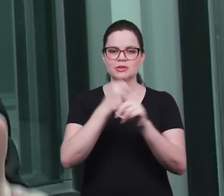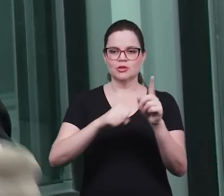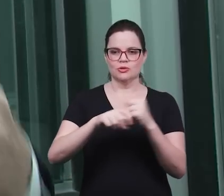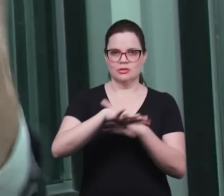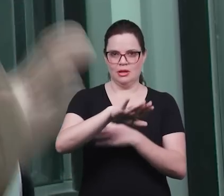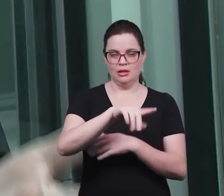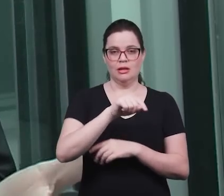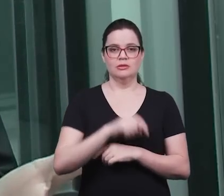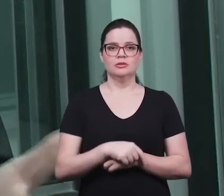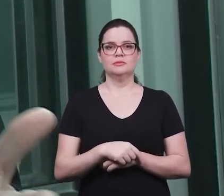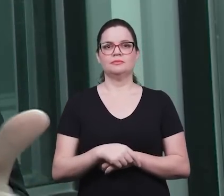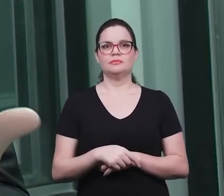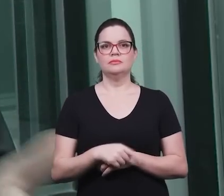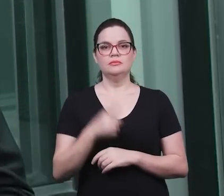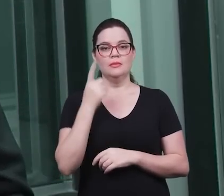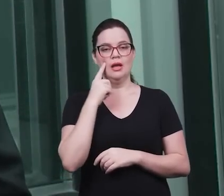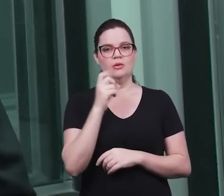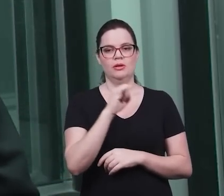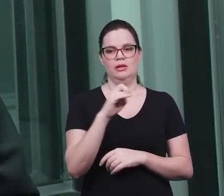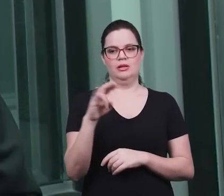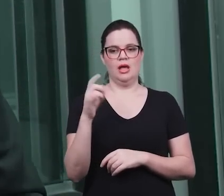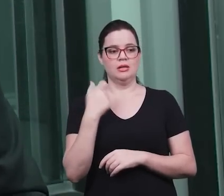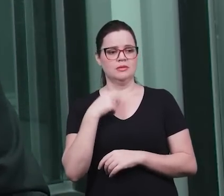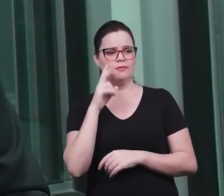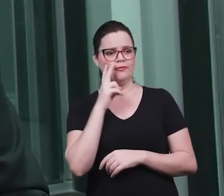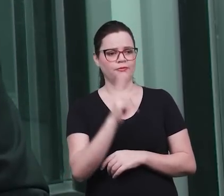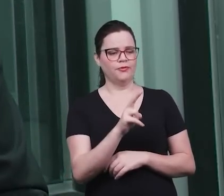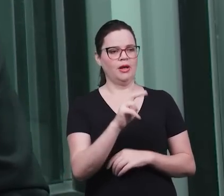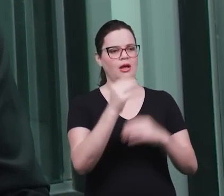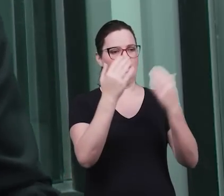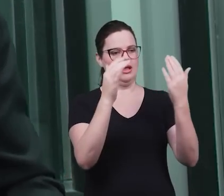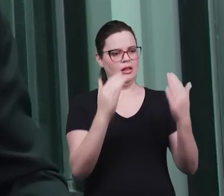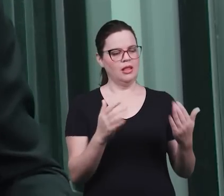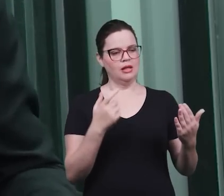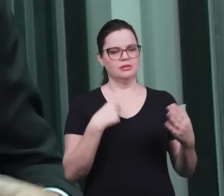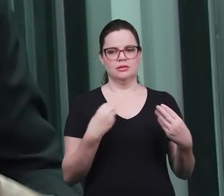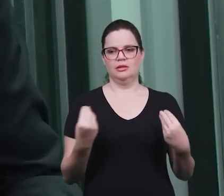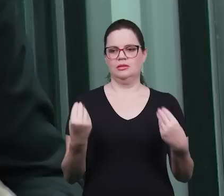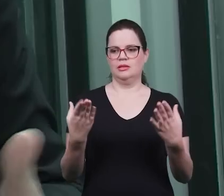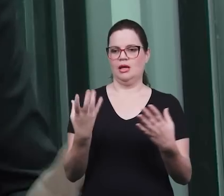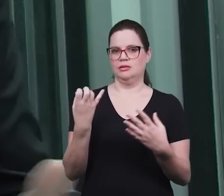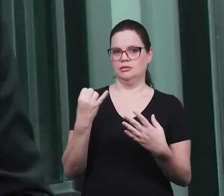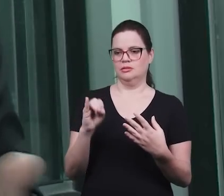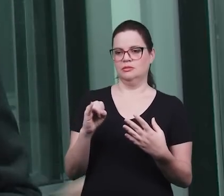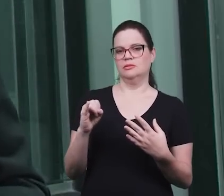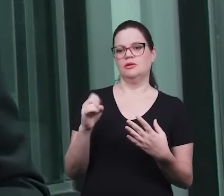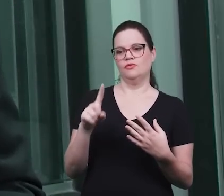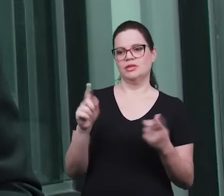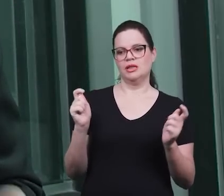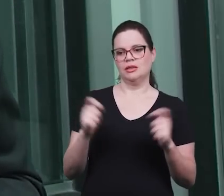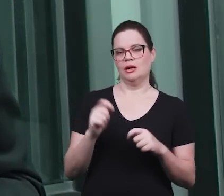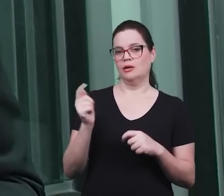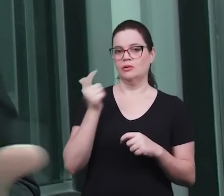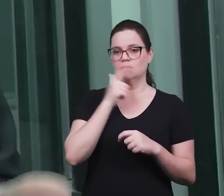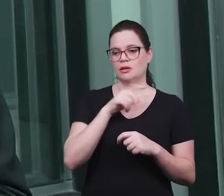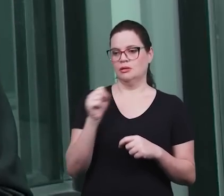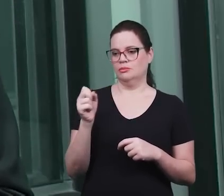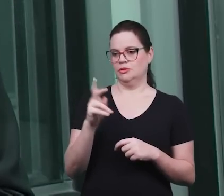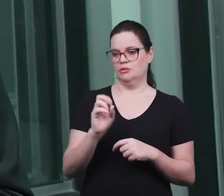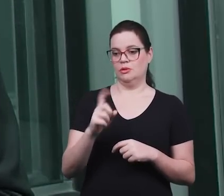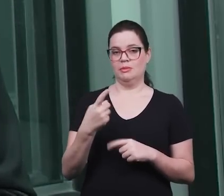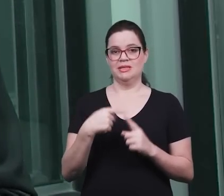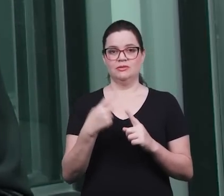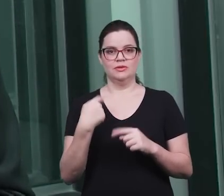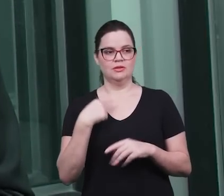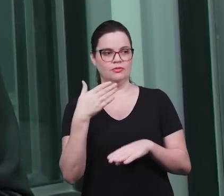INSS olha e concede a sua aposentadoria. Se você, assim, grande parte dos processos que nós pegamos, você vai olhar o